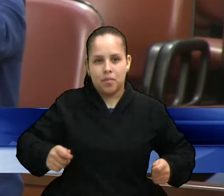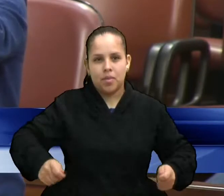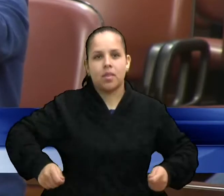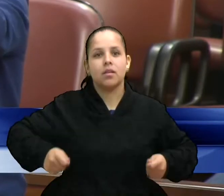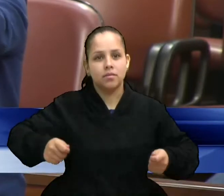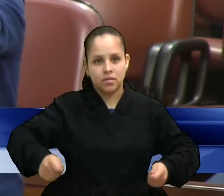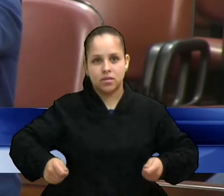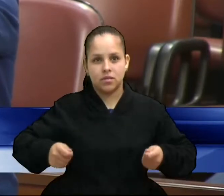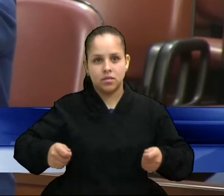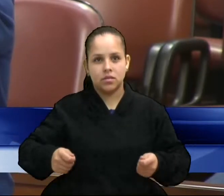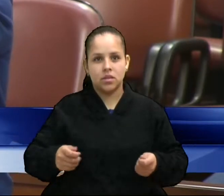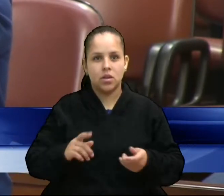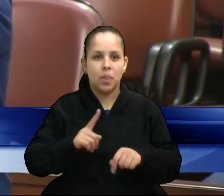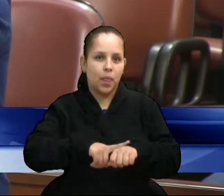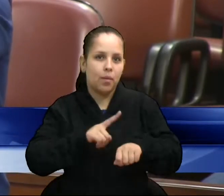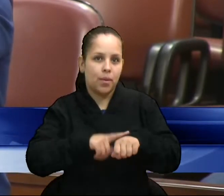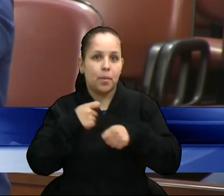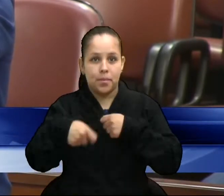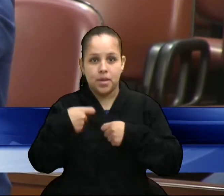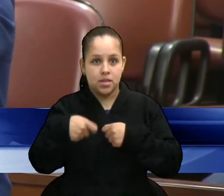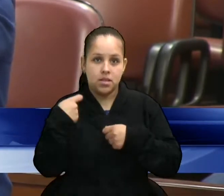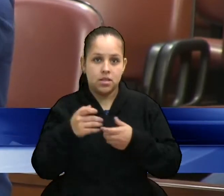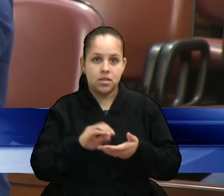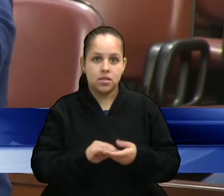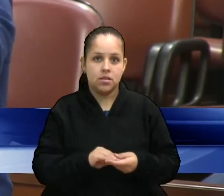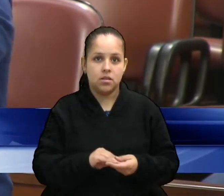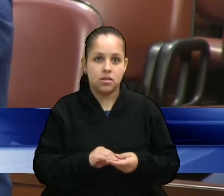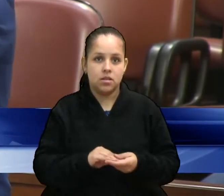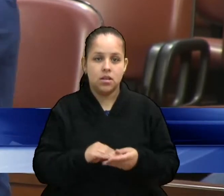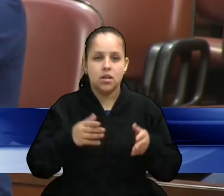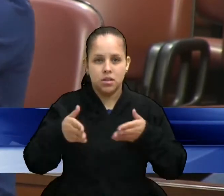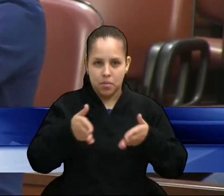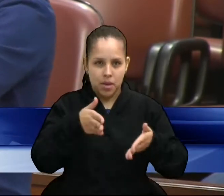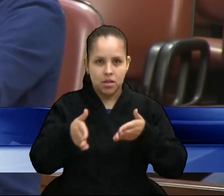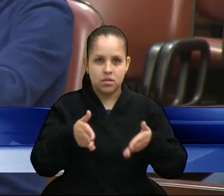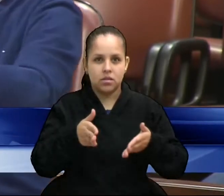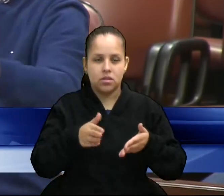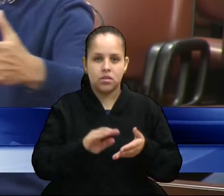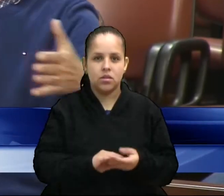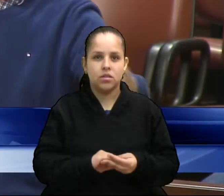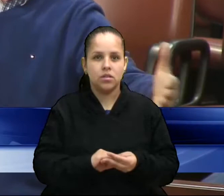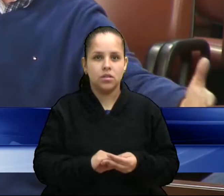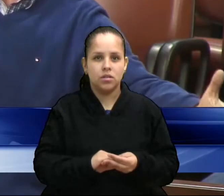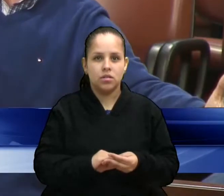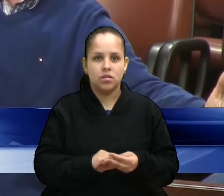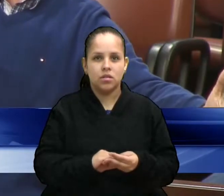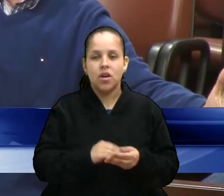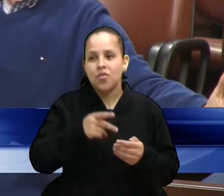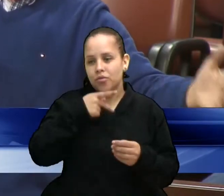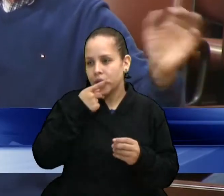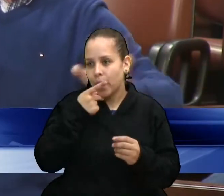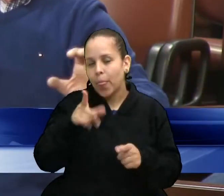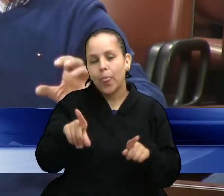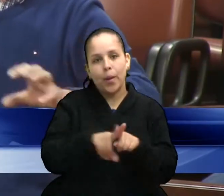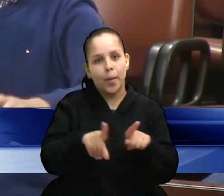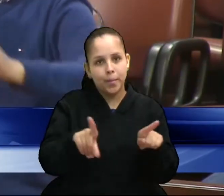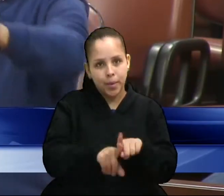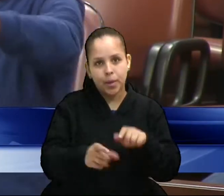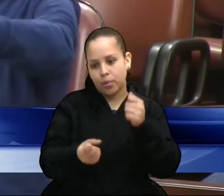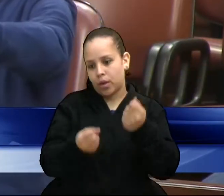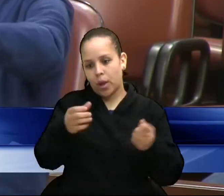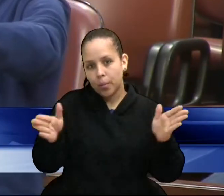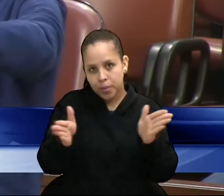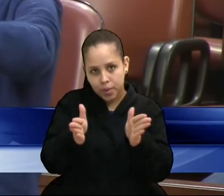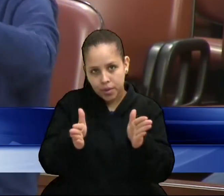tal. Essa questão de acessibilidade foi trazida, inclusive, para os veículos menores também, porque o quê? Isso